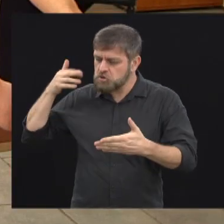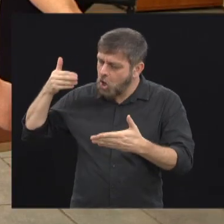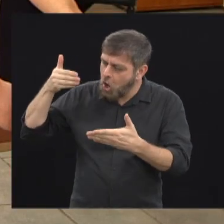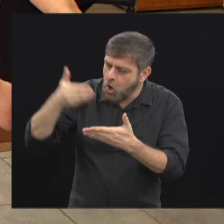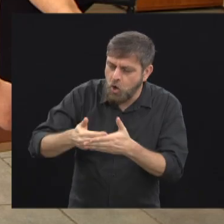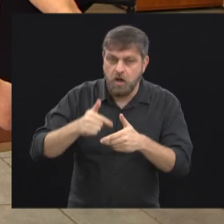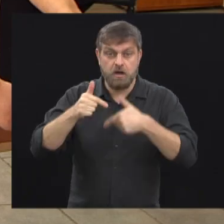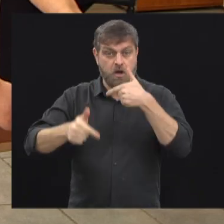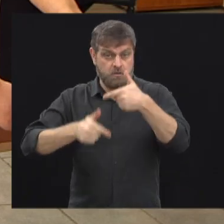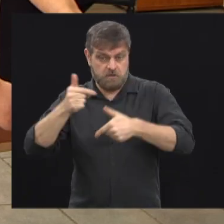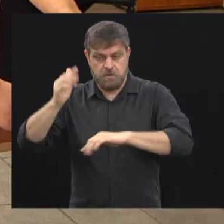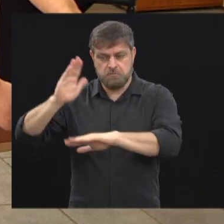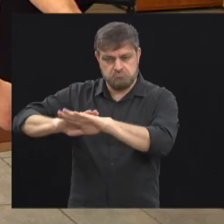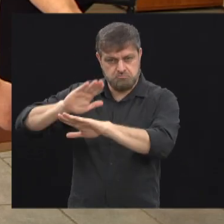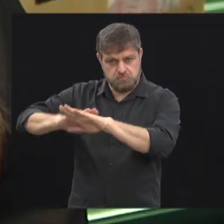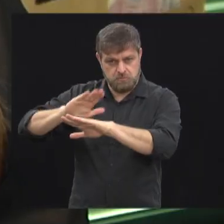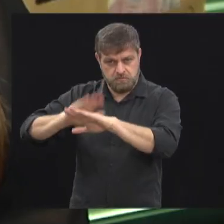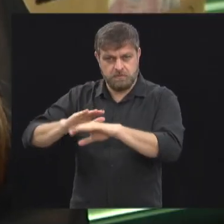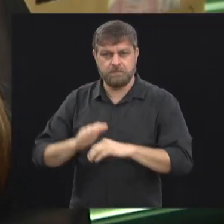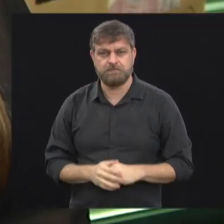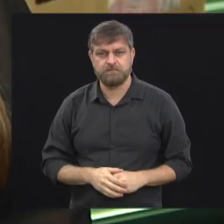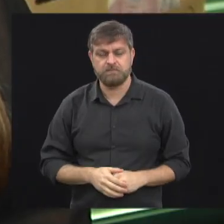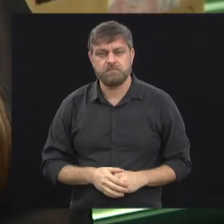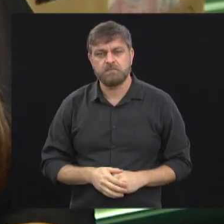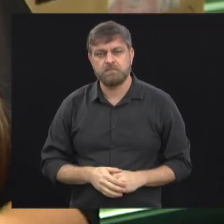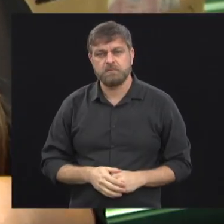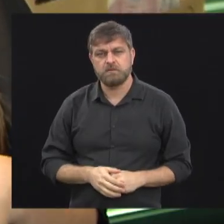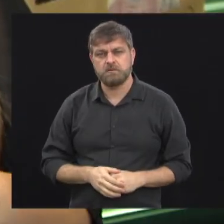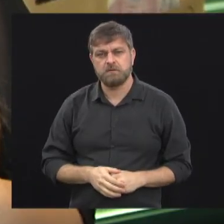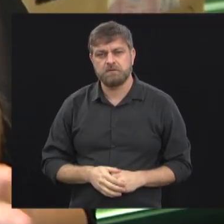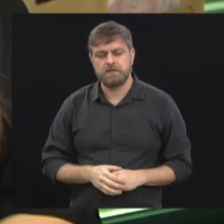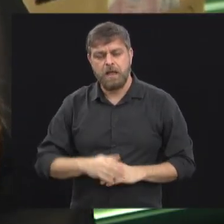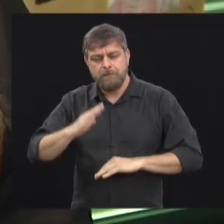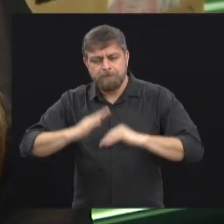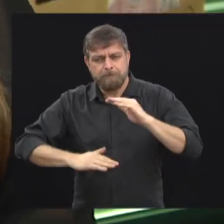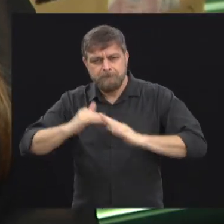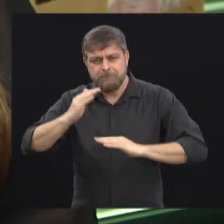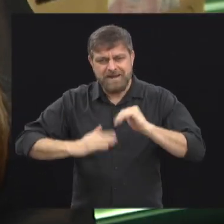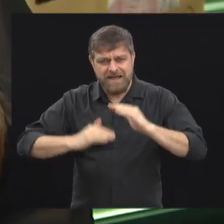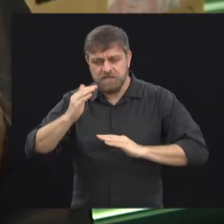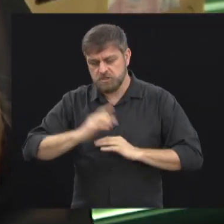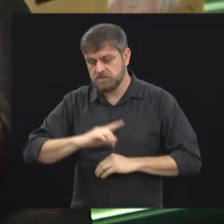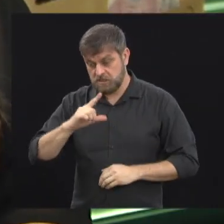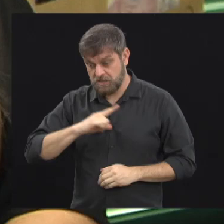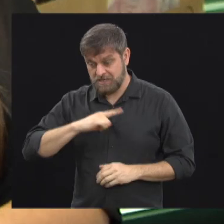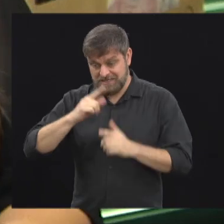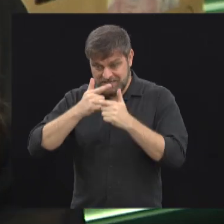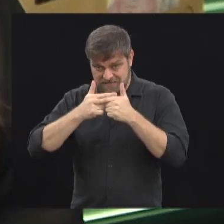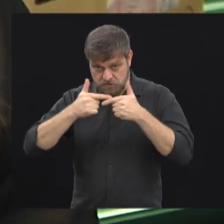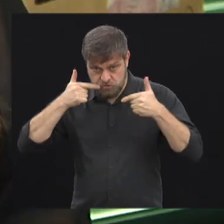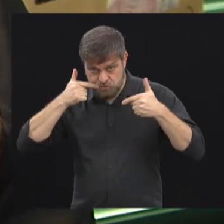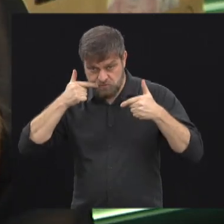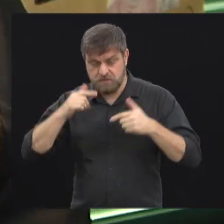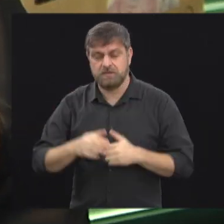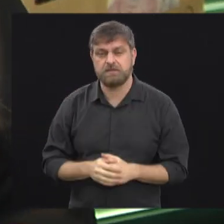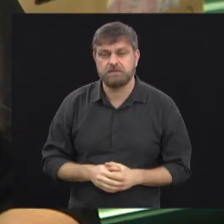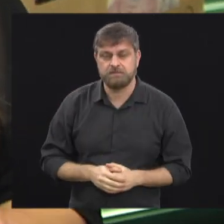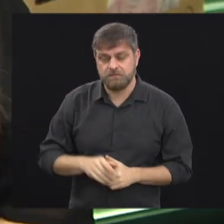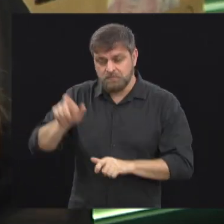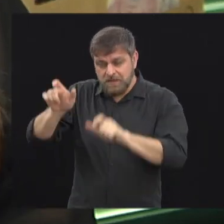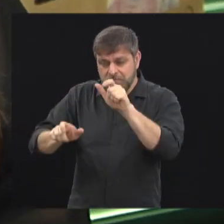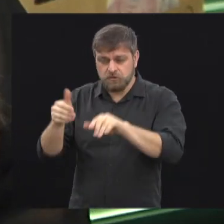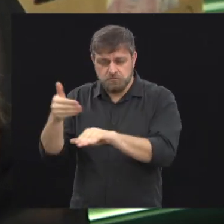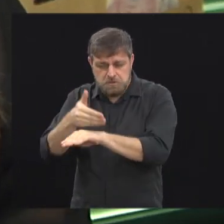contou o trabalho que vocês desenvolvem aqui. E entre as atividades que a Sorri proporciona para as pessoas